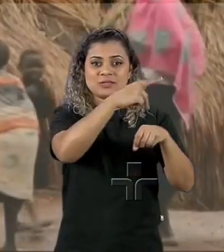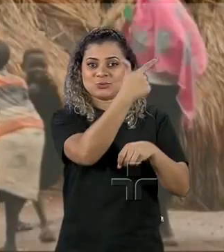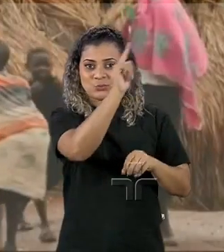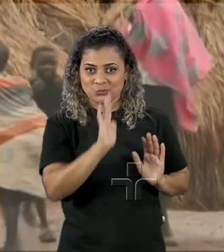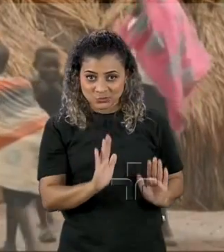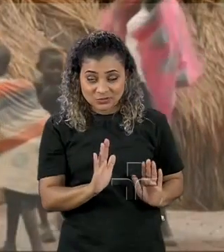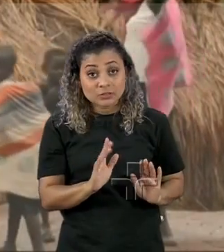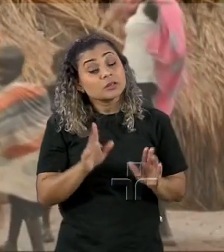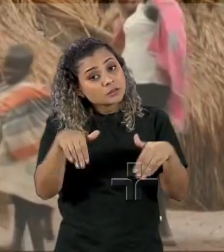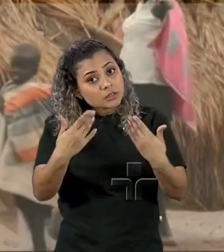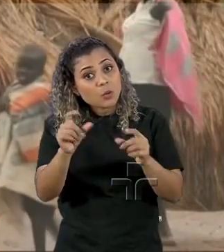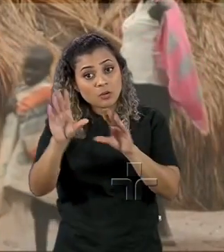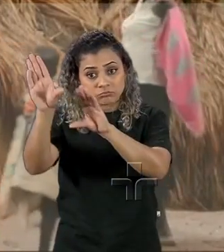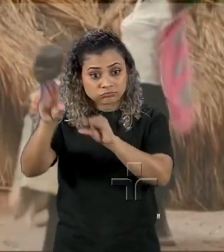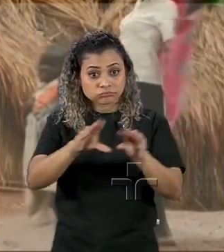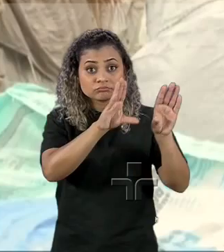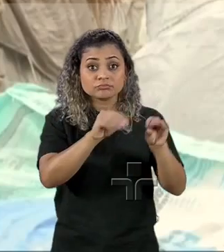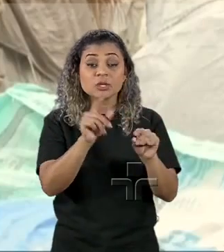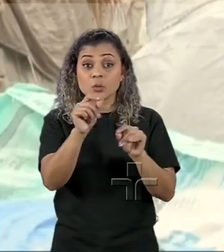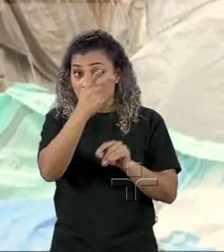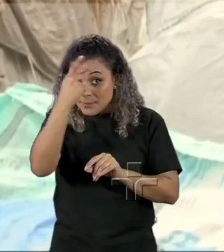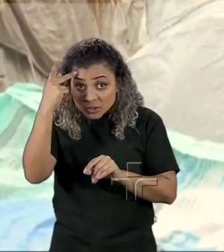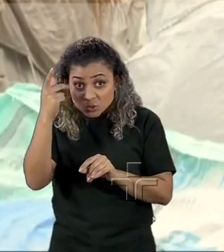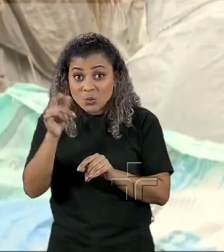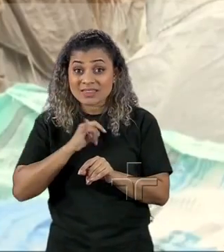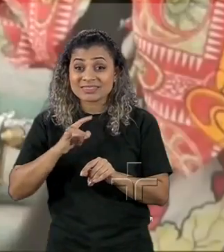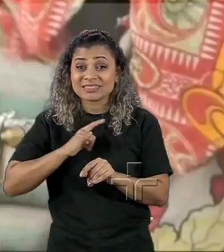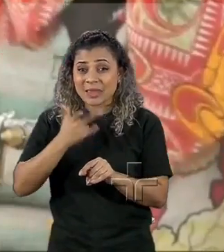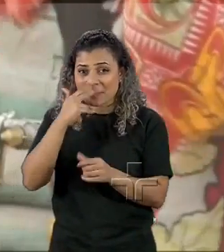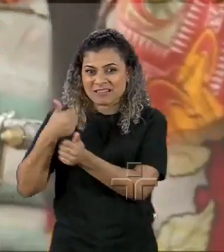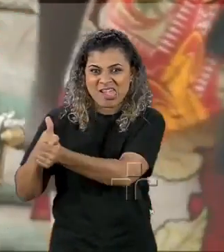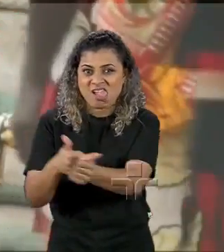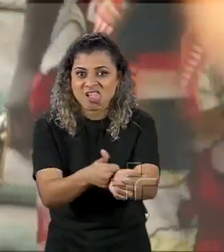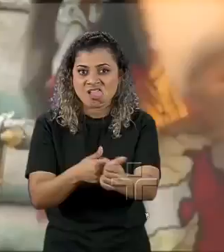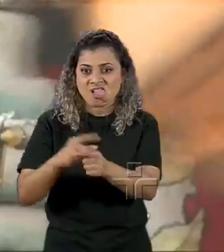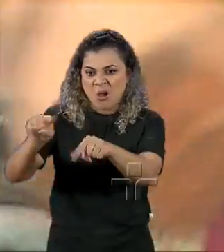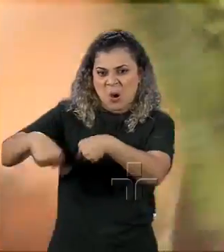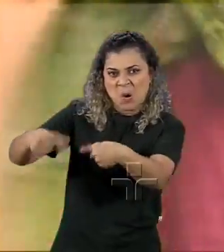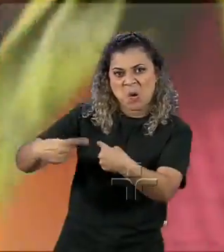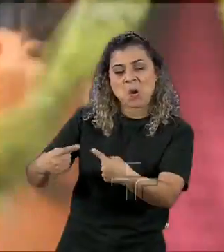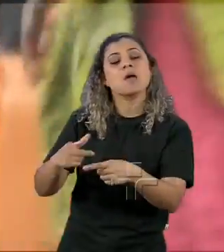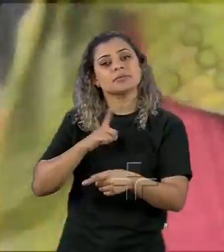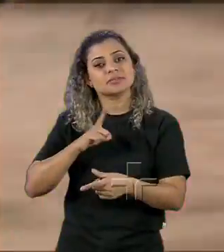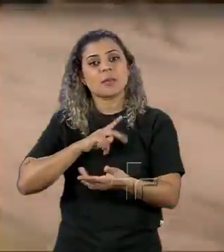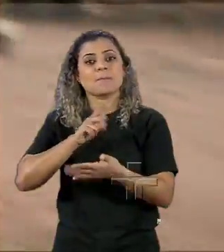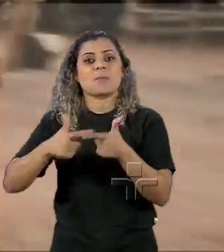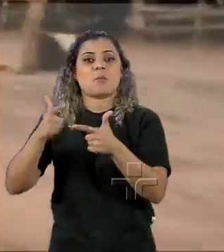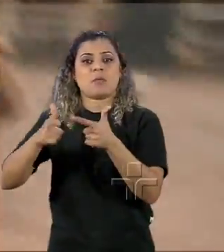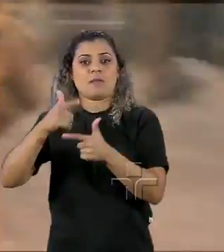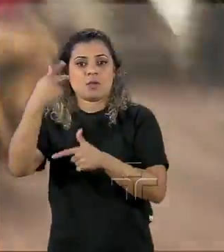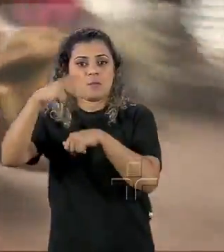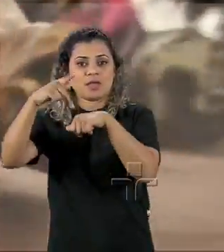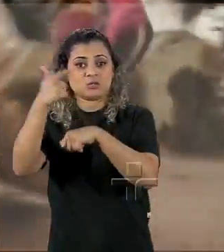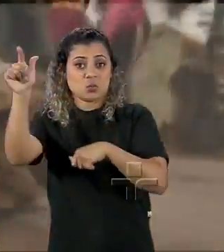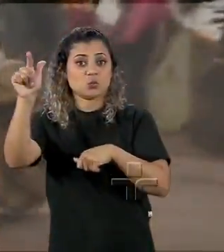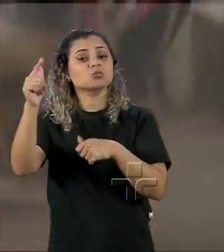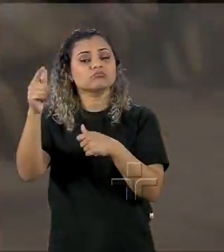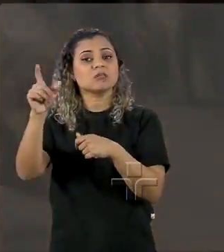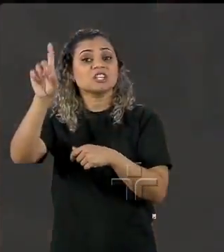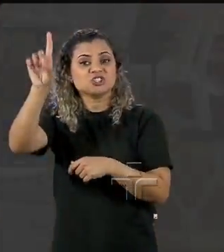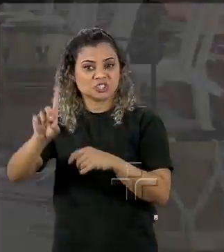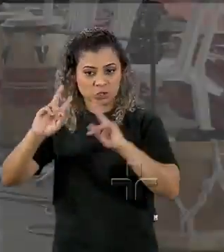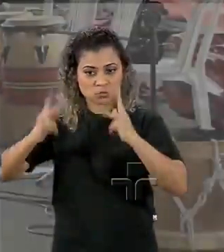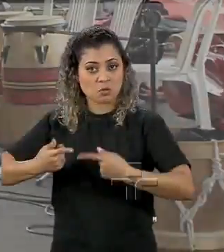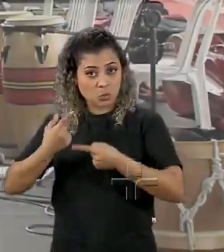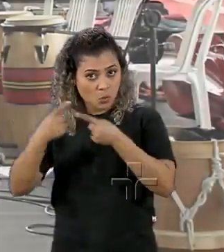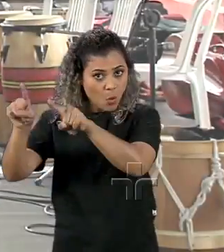refúgio só acontece quando a pessoa se sente ameaçada em seu país de origem ou quando há uma situação generalizada de desrespeito aos direitos